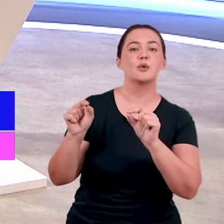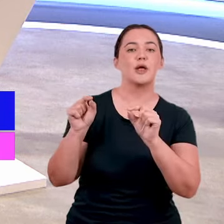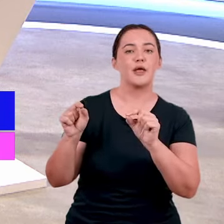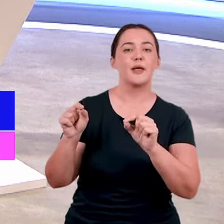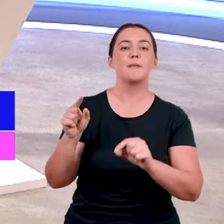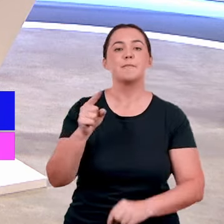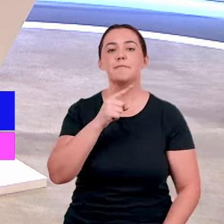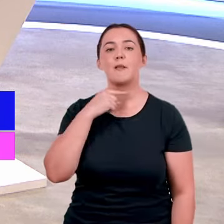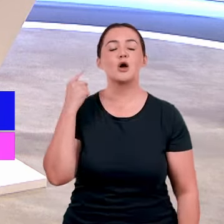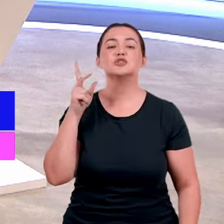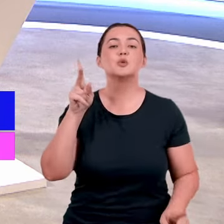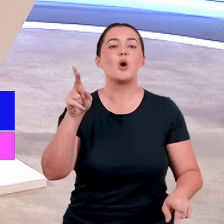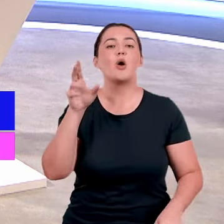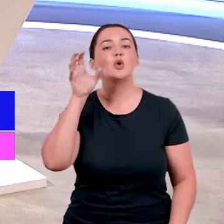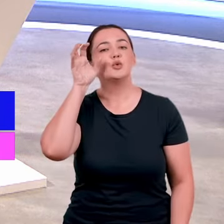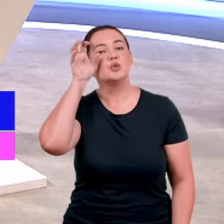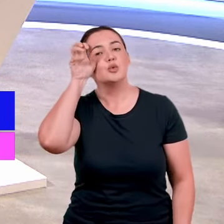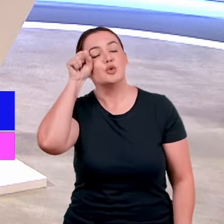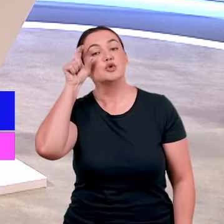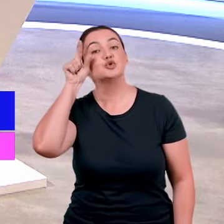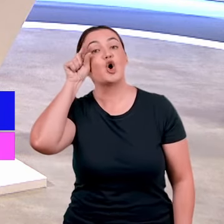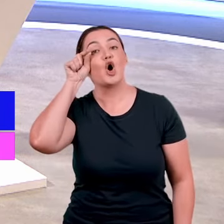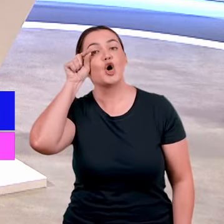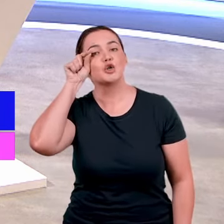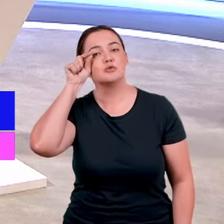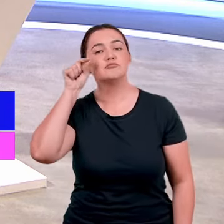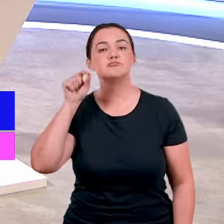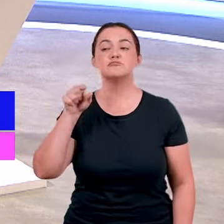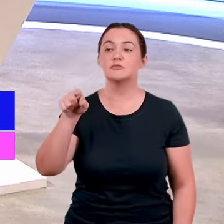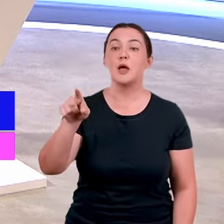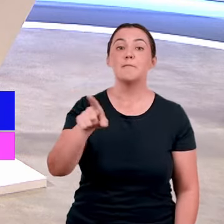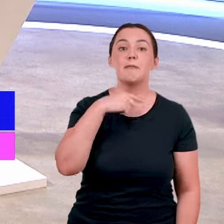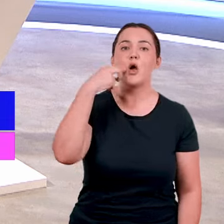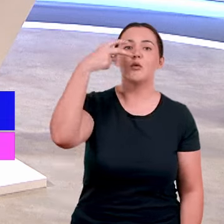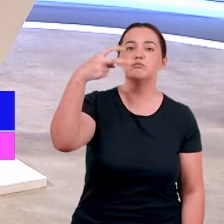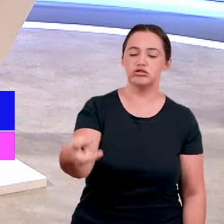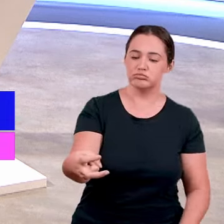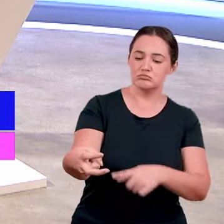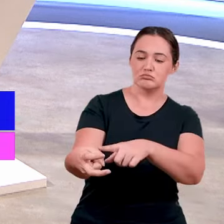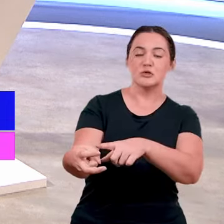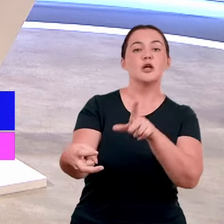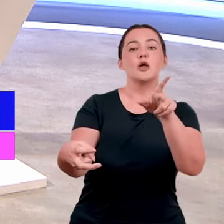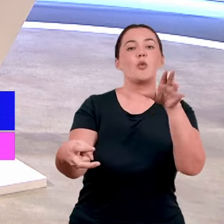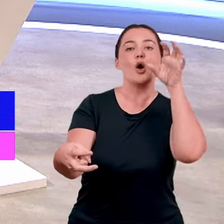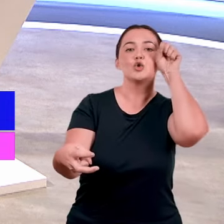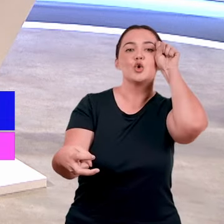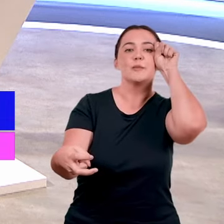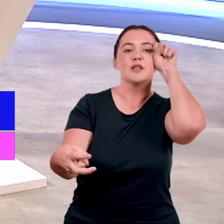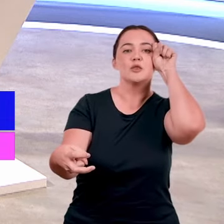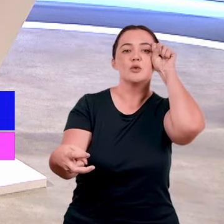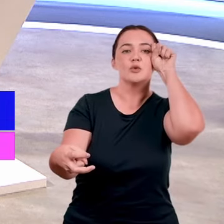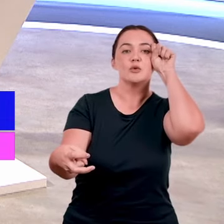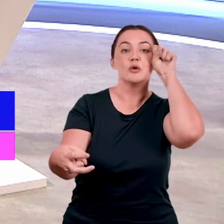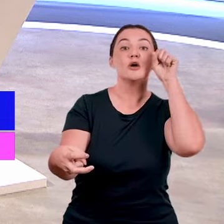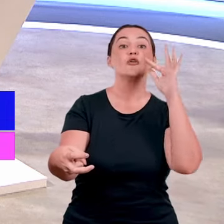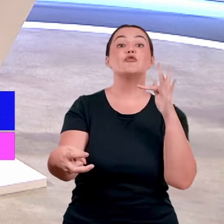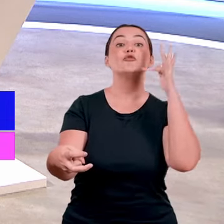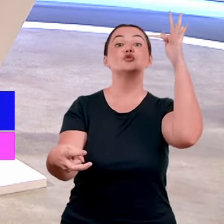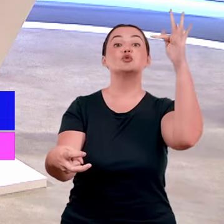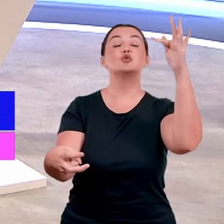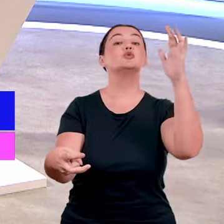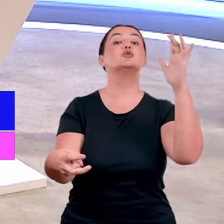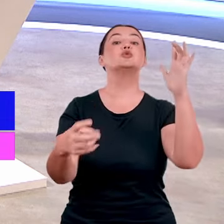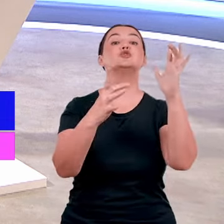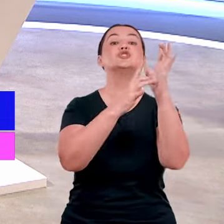é entendida como um sono, porque em algum momento, esses que estão mortos vão